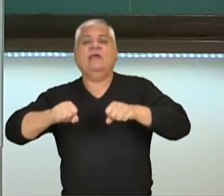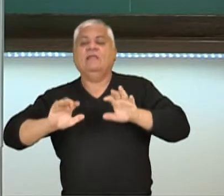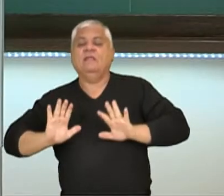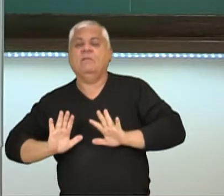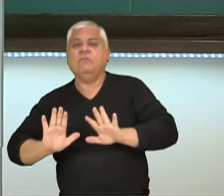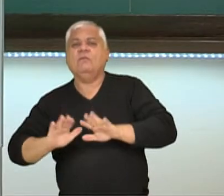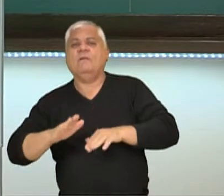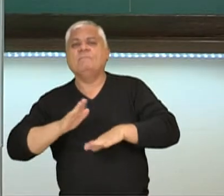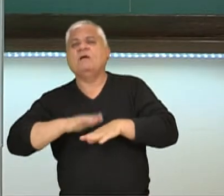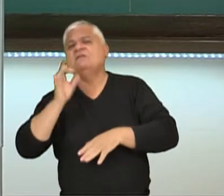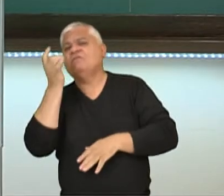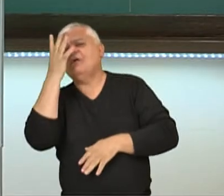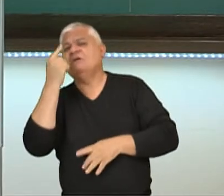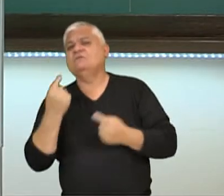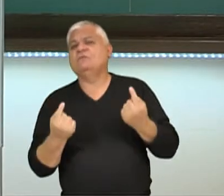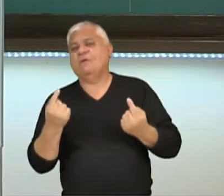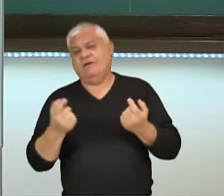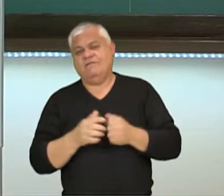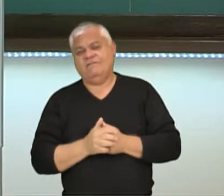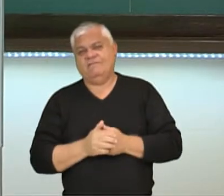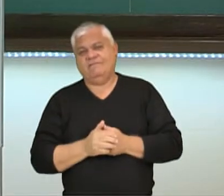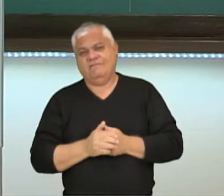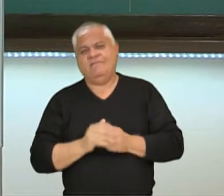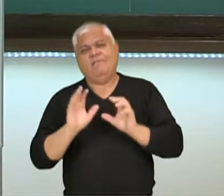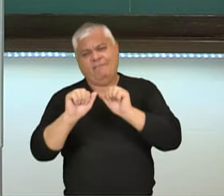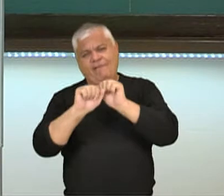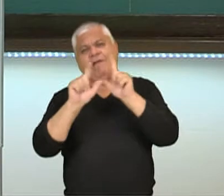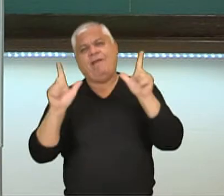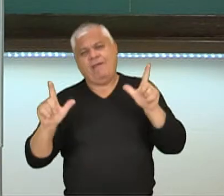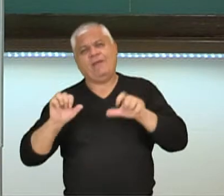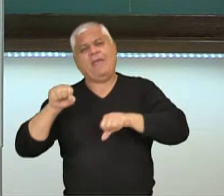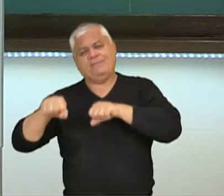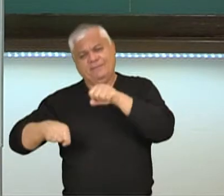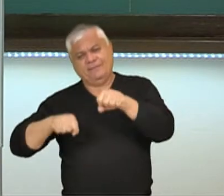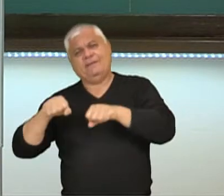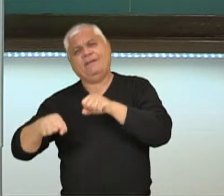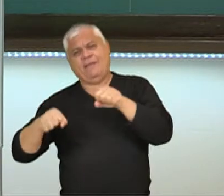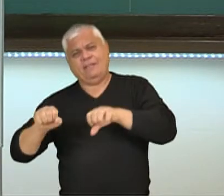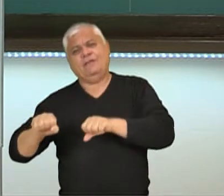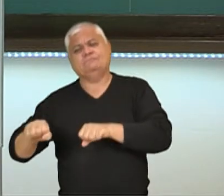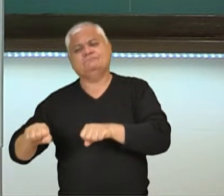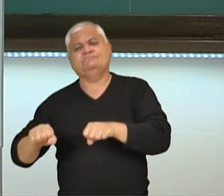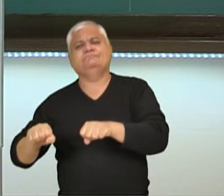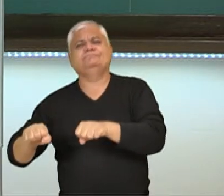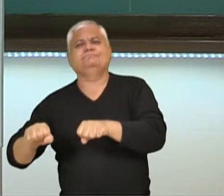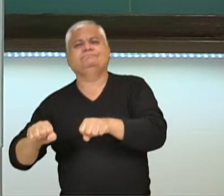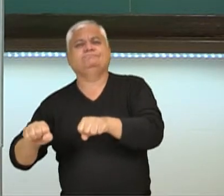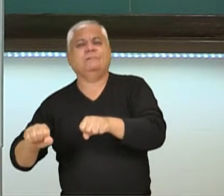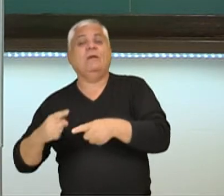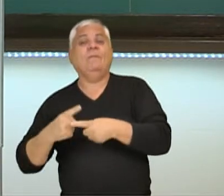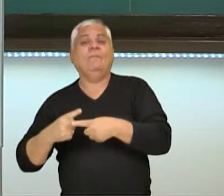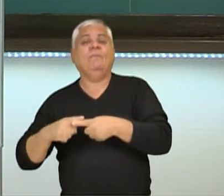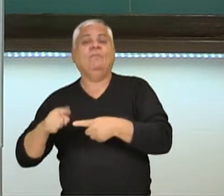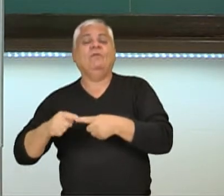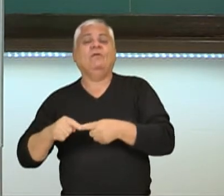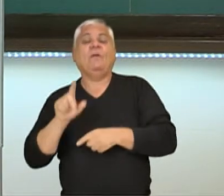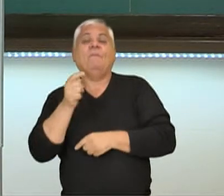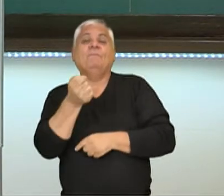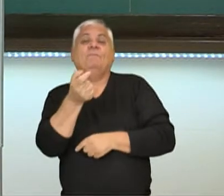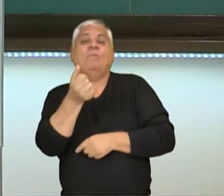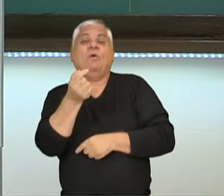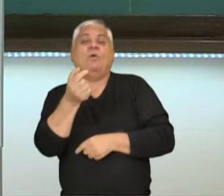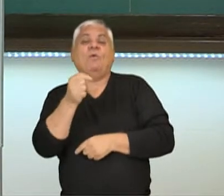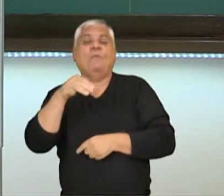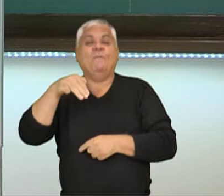É óbvio que você vai dizer, eu consigo empurrar com maior facilidade uma bicicleta, porque ela tem menos massa. Então